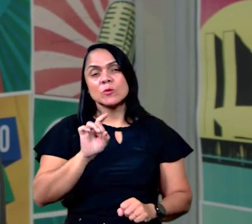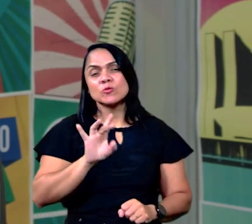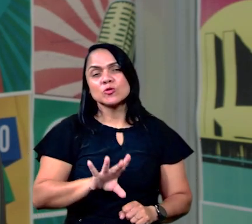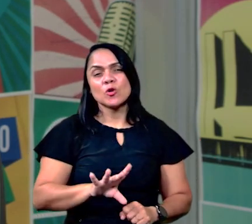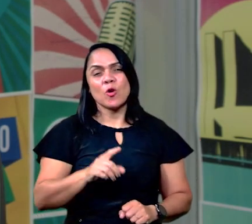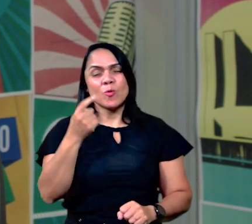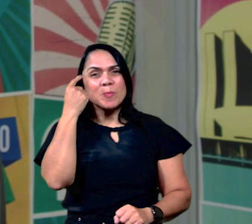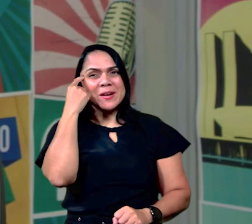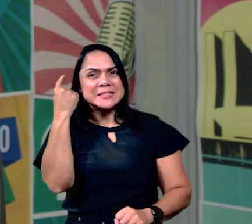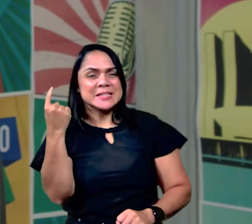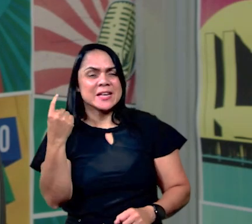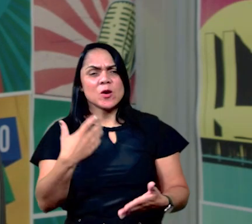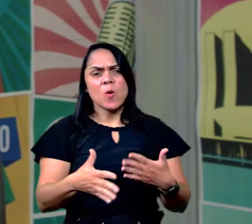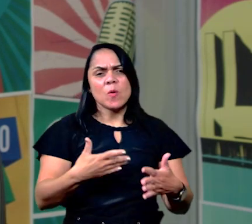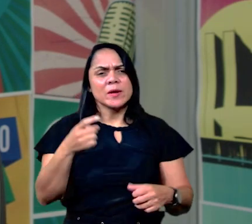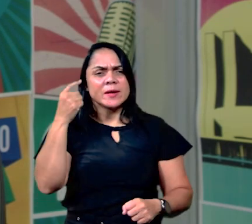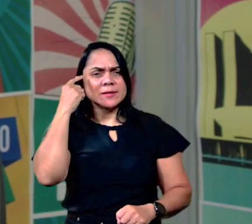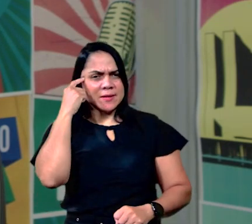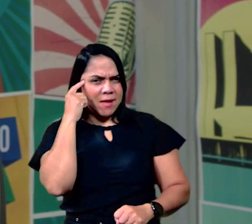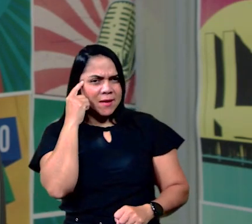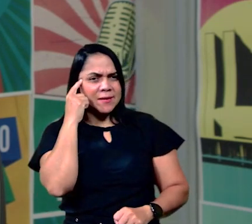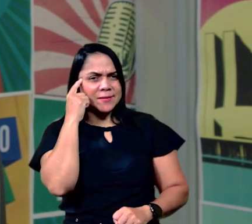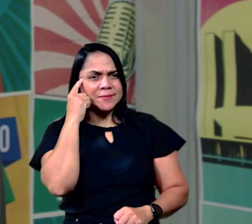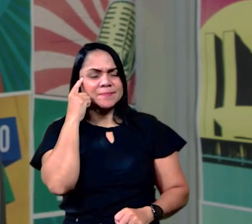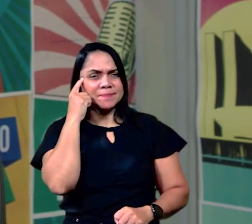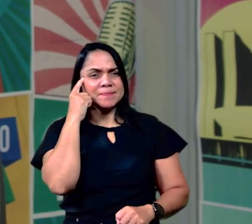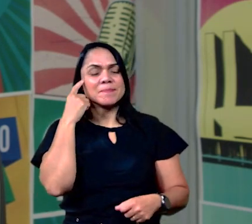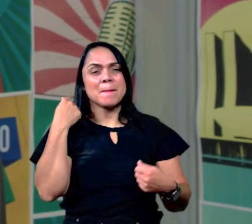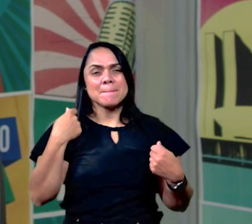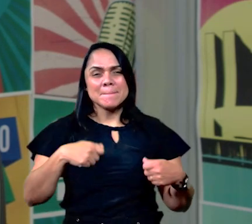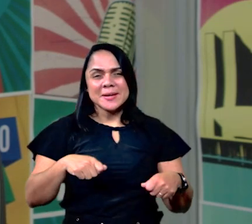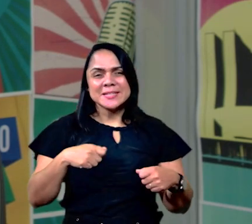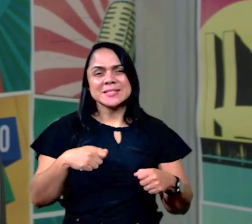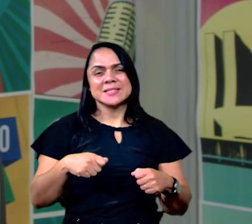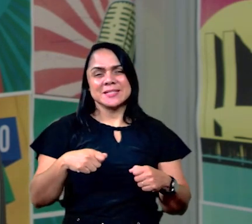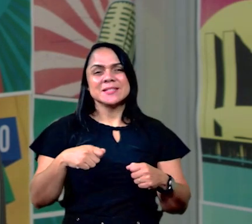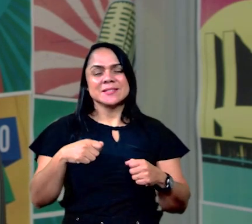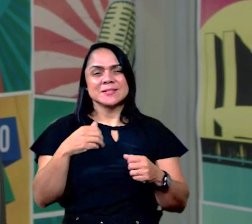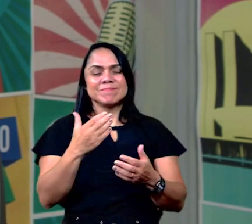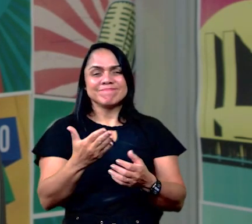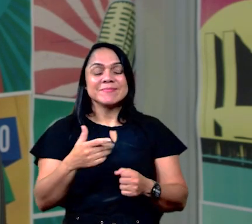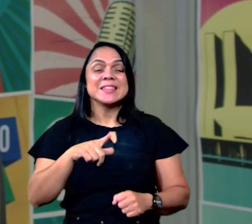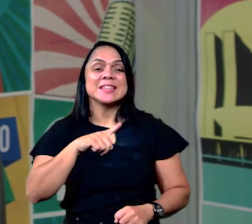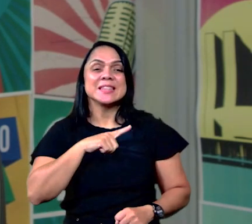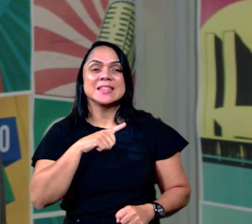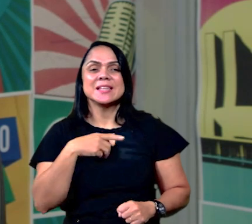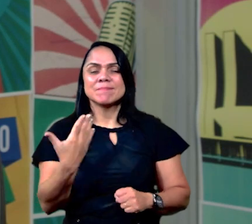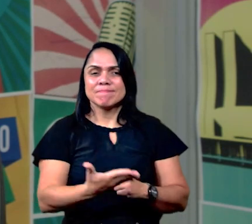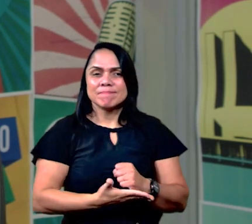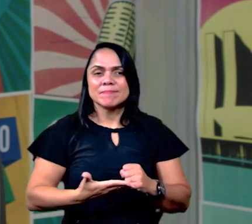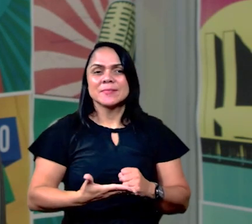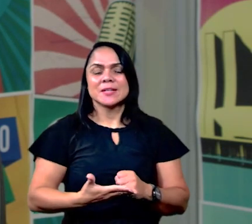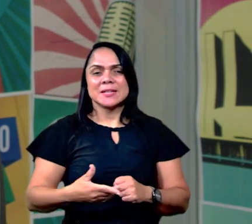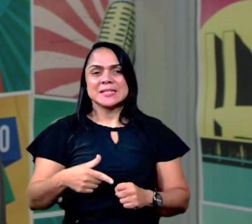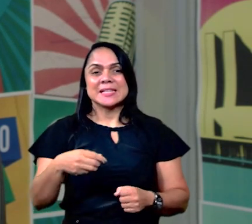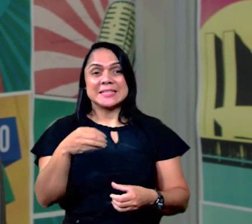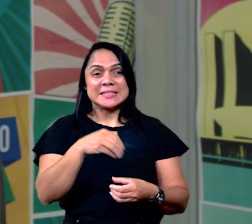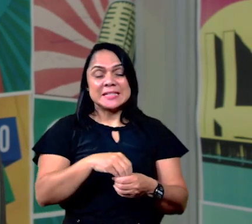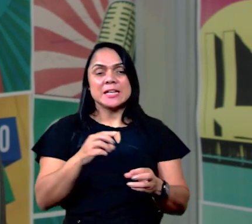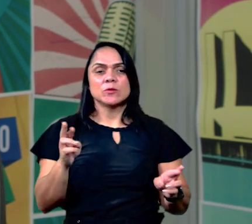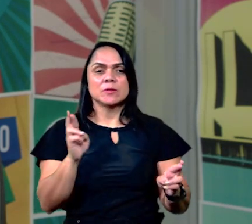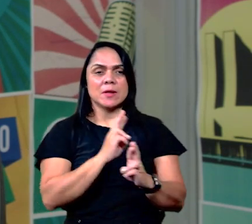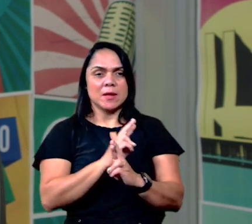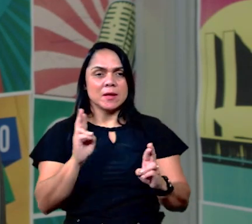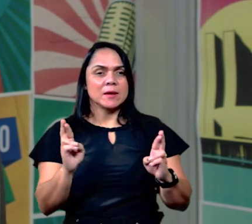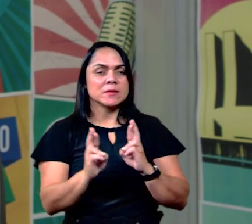mas qualquer ideia. Mas essa qualquer ideia, ela também está sobrepesada e também está nos limites da relação, né. Eu não posso